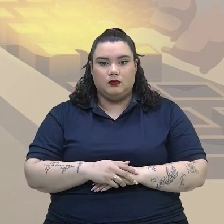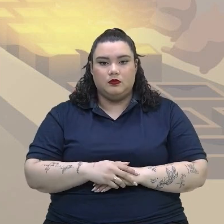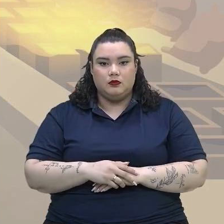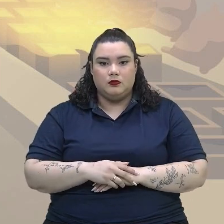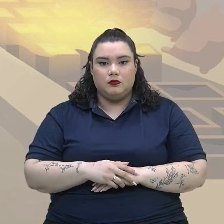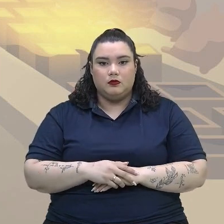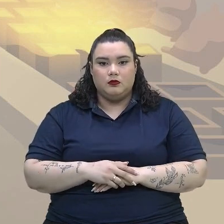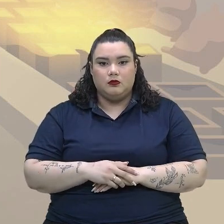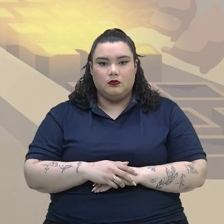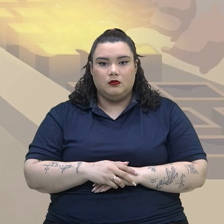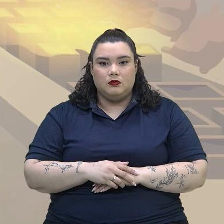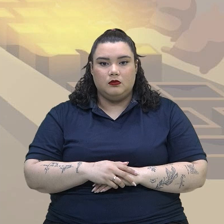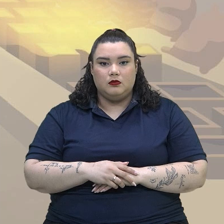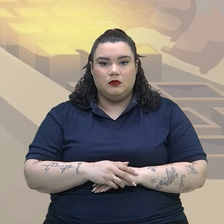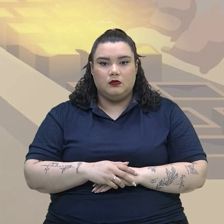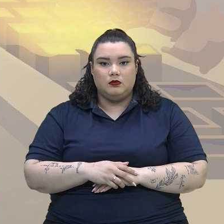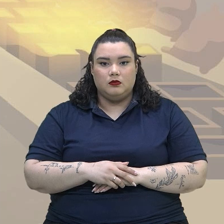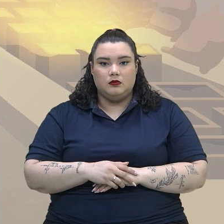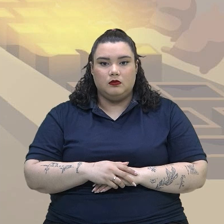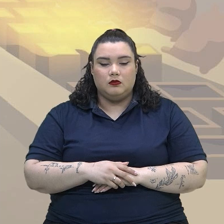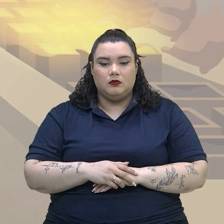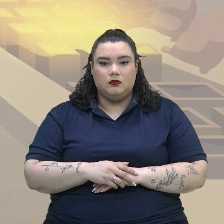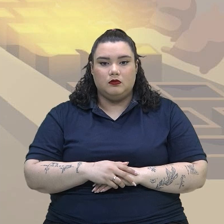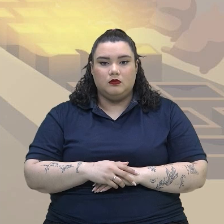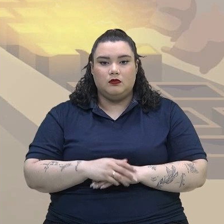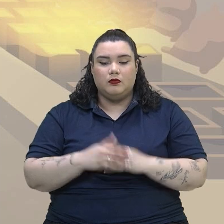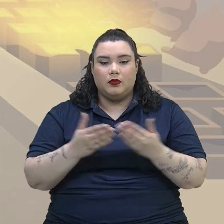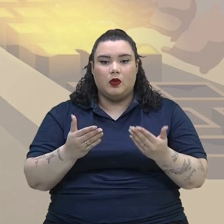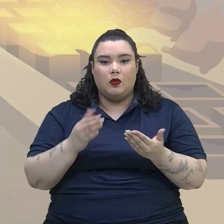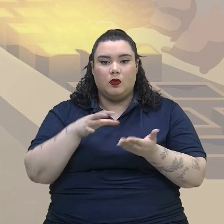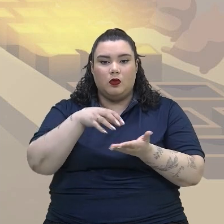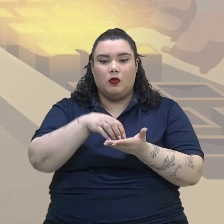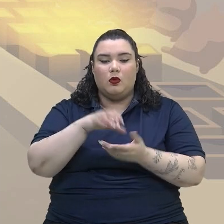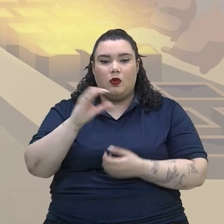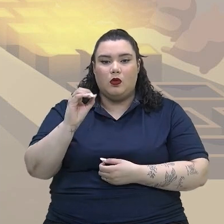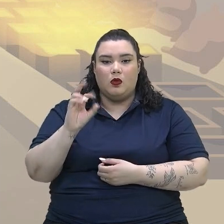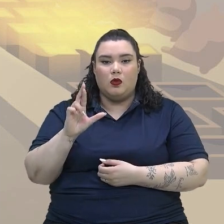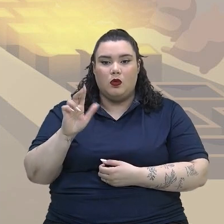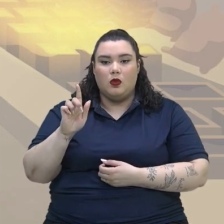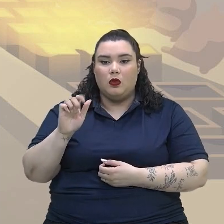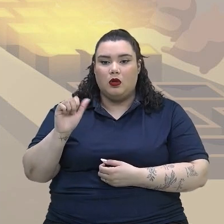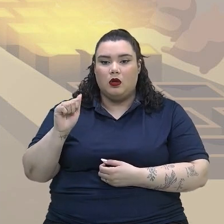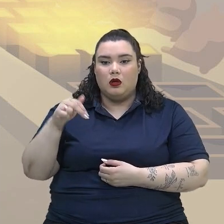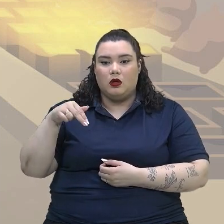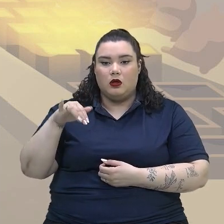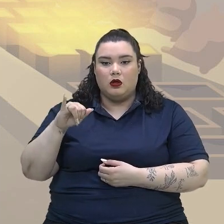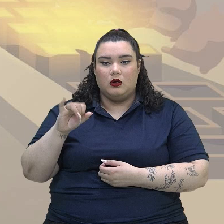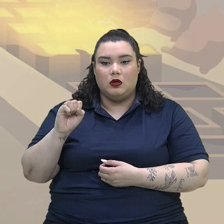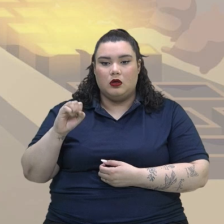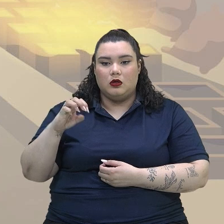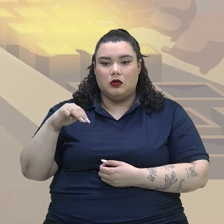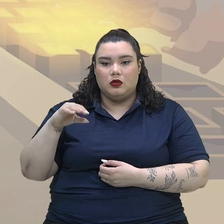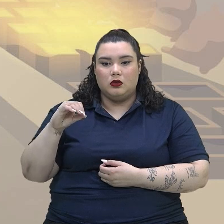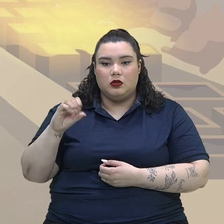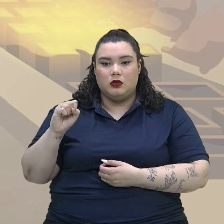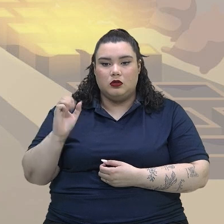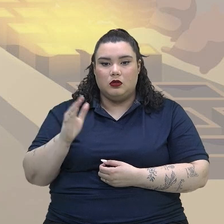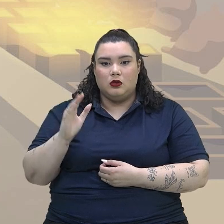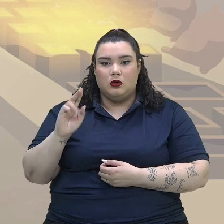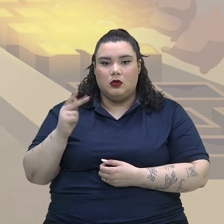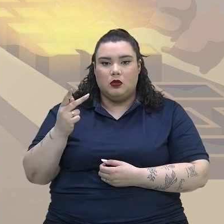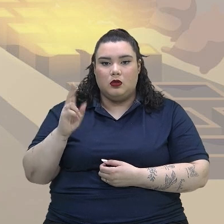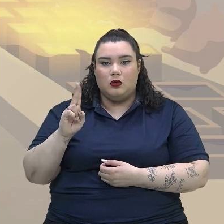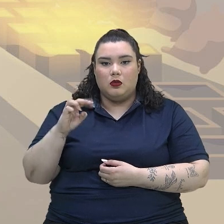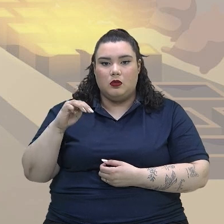chamados dos organismos humanitários, né? Os organismos humanitários que a gente vai trabalhar agora, que foi um outro